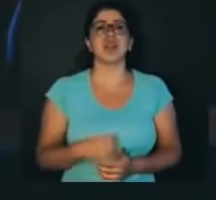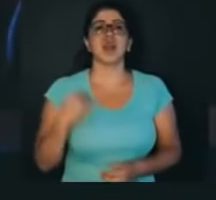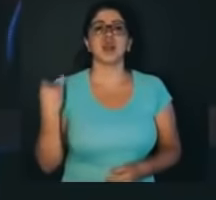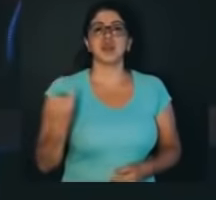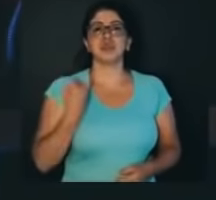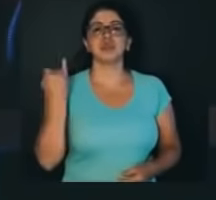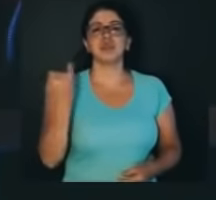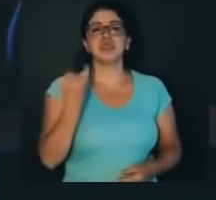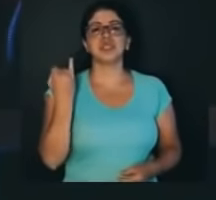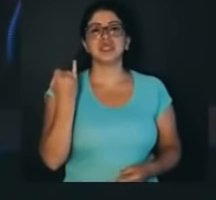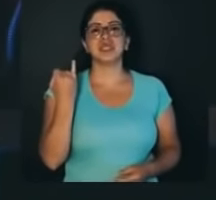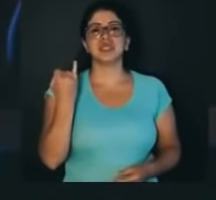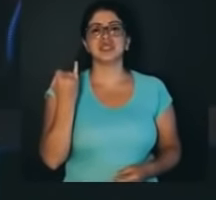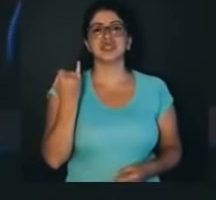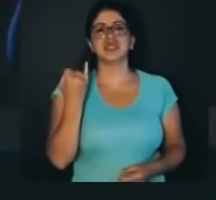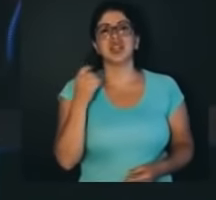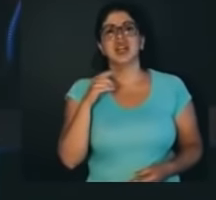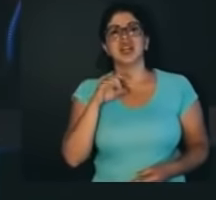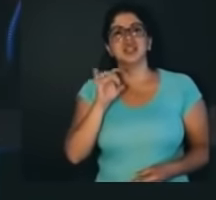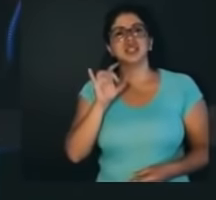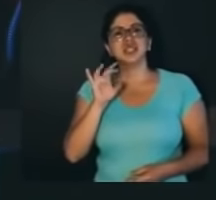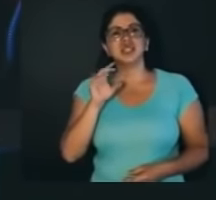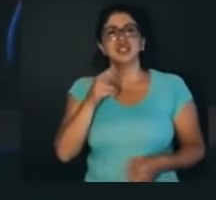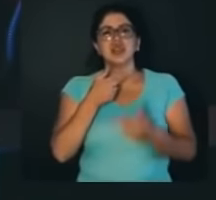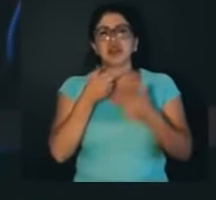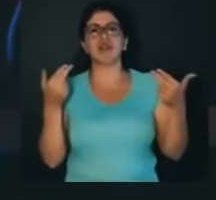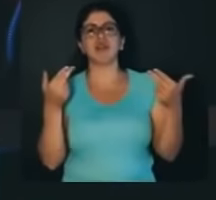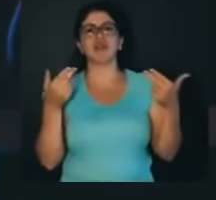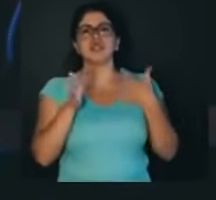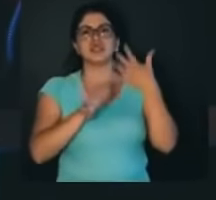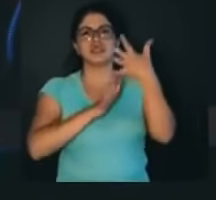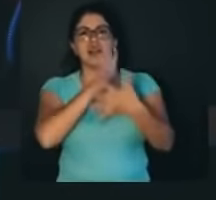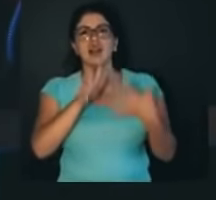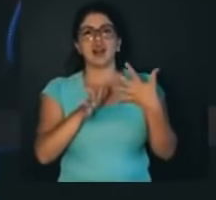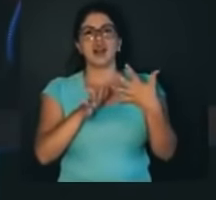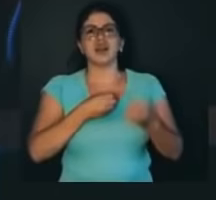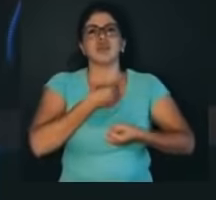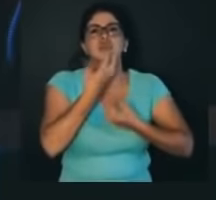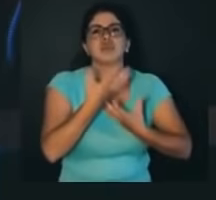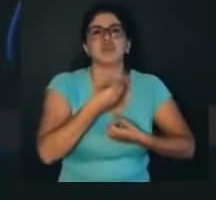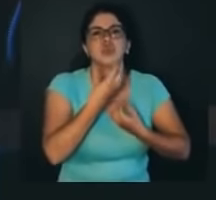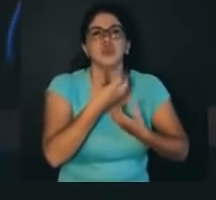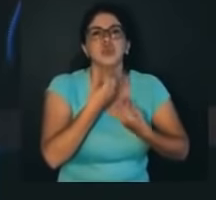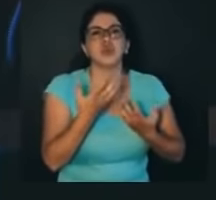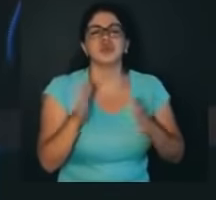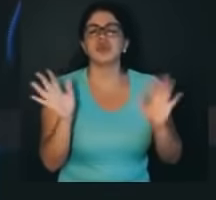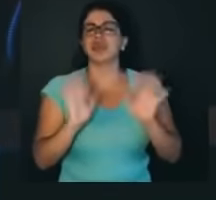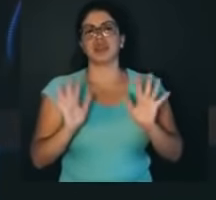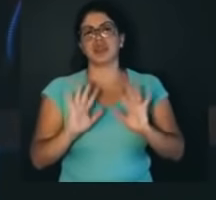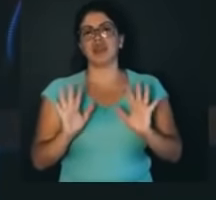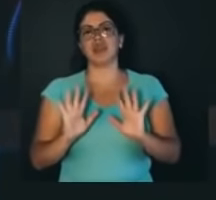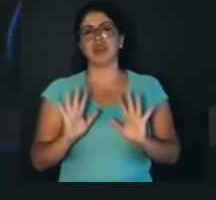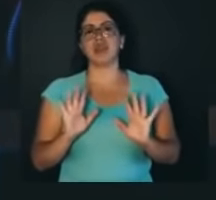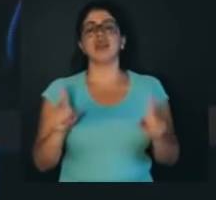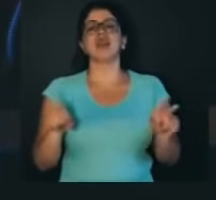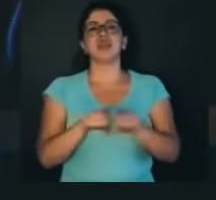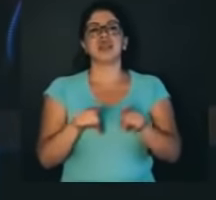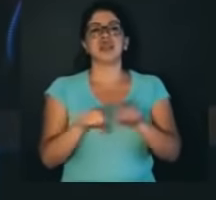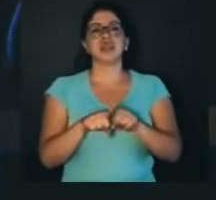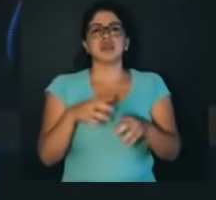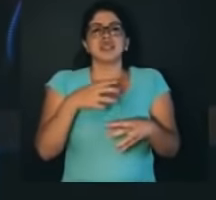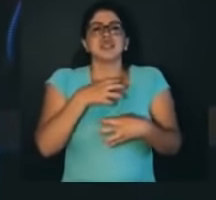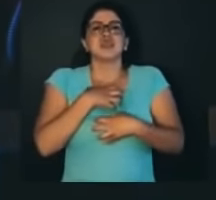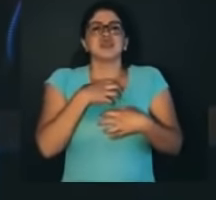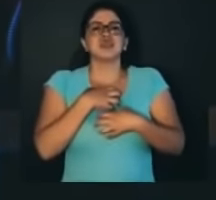conteúdo da tua fala. É acima de tudo a forma como você fala. É acima